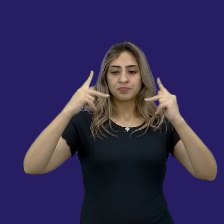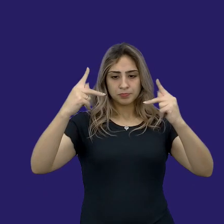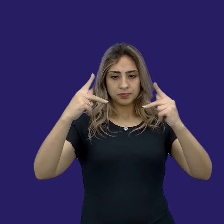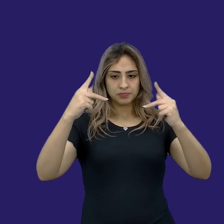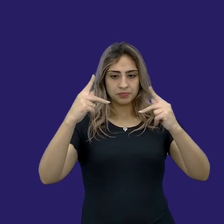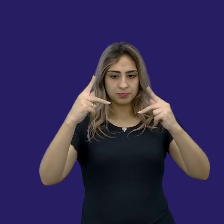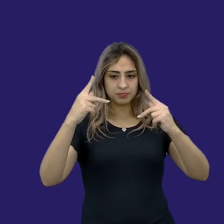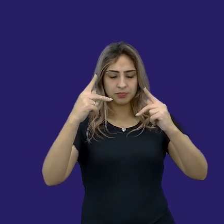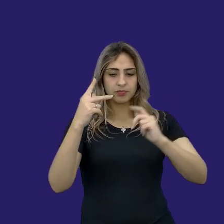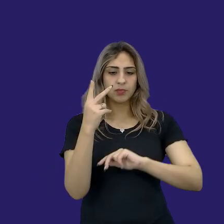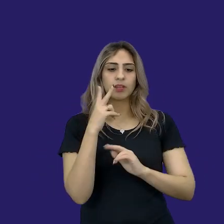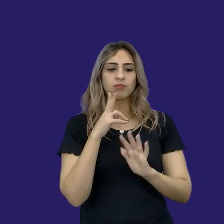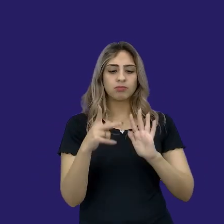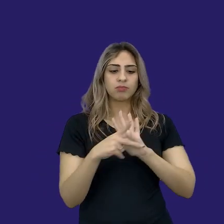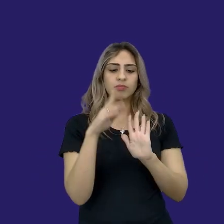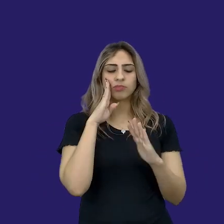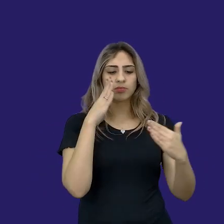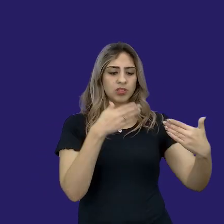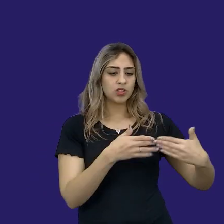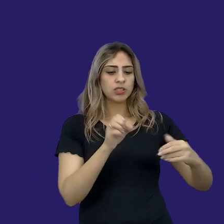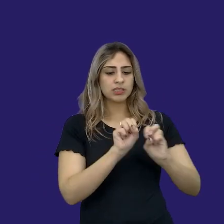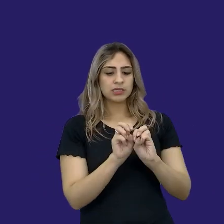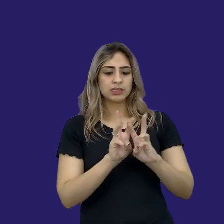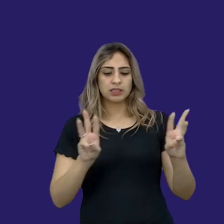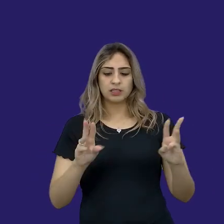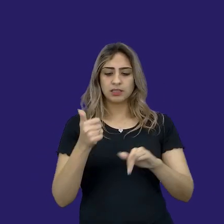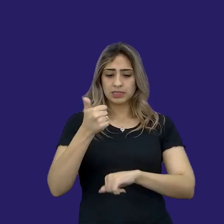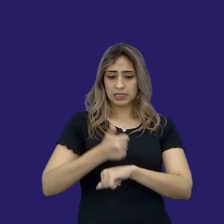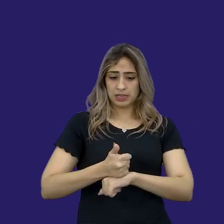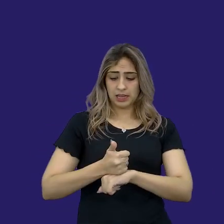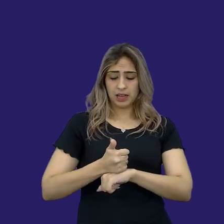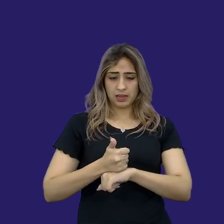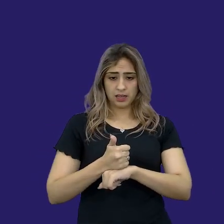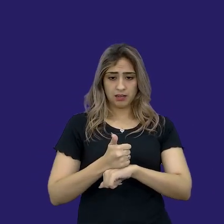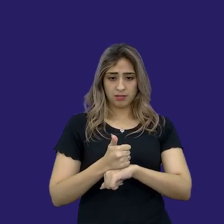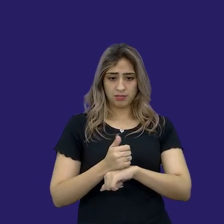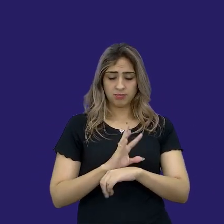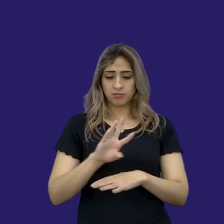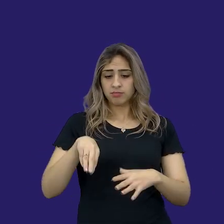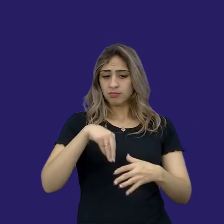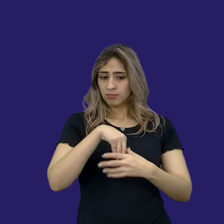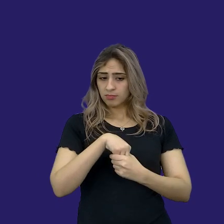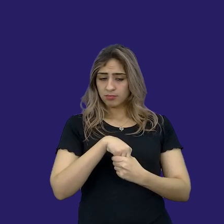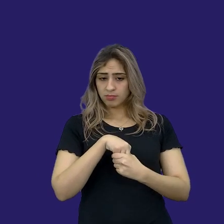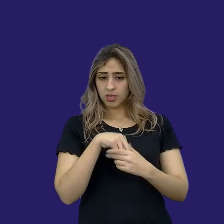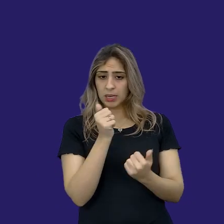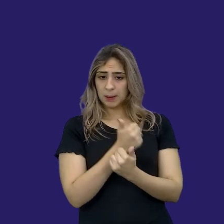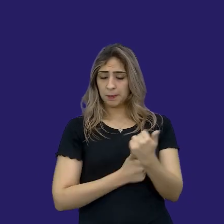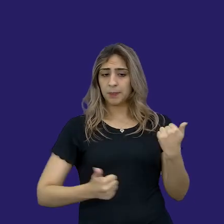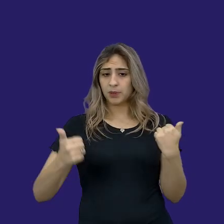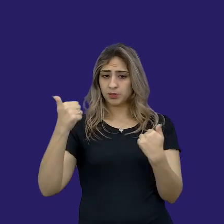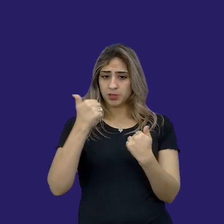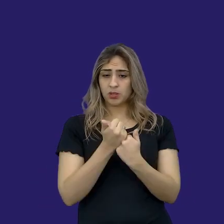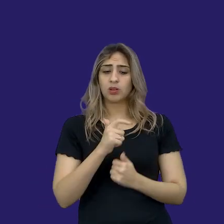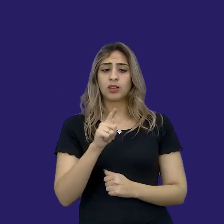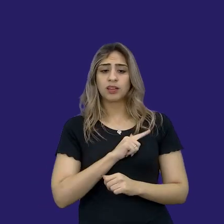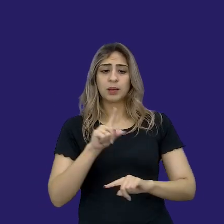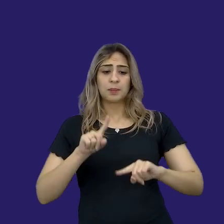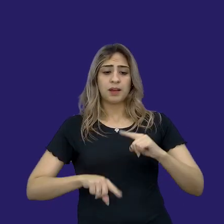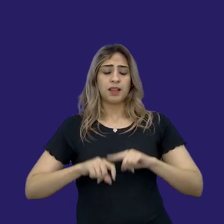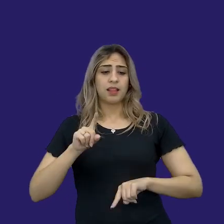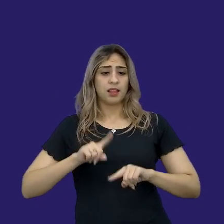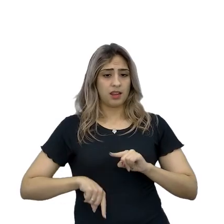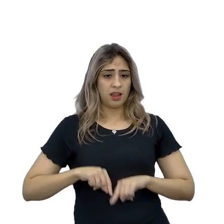ou diretamente no site da secretaria, né, por meio dos repositórios que tem de